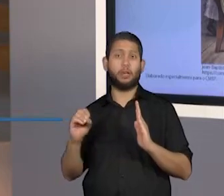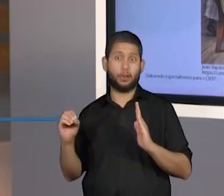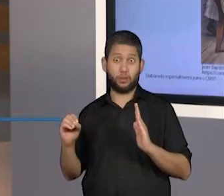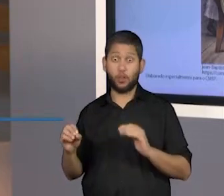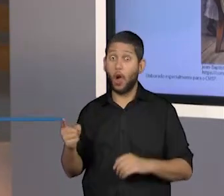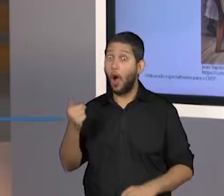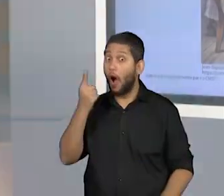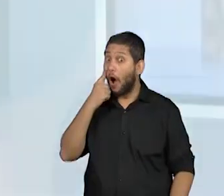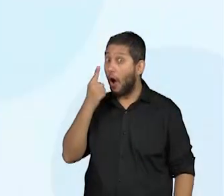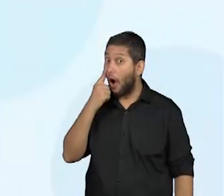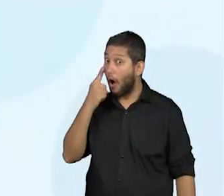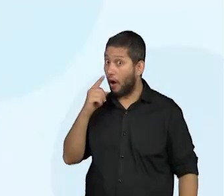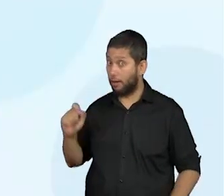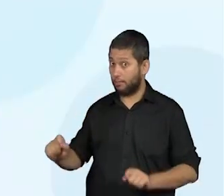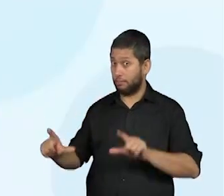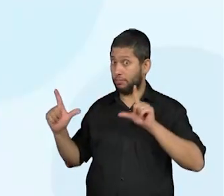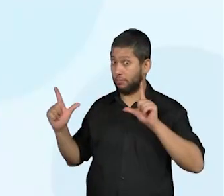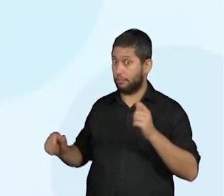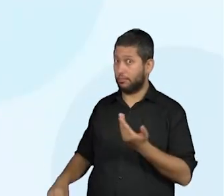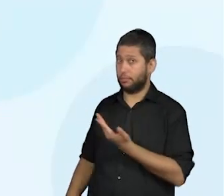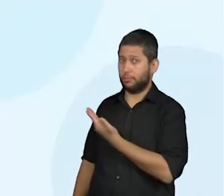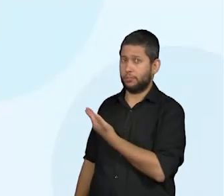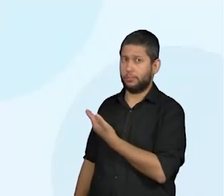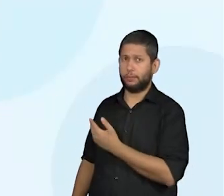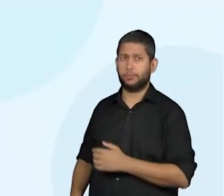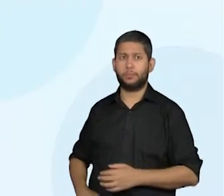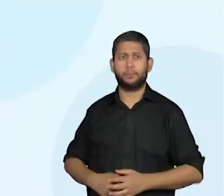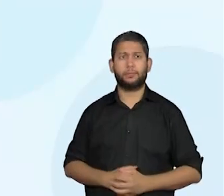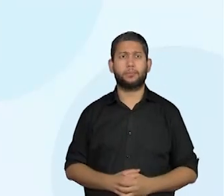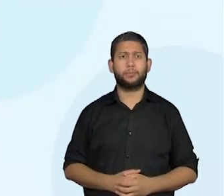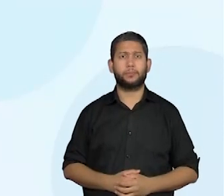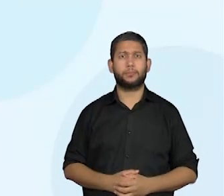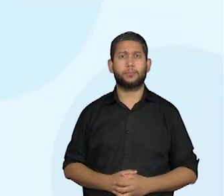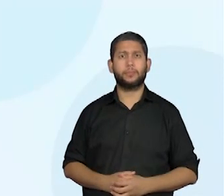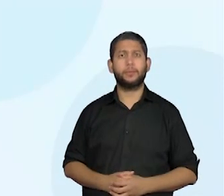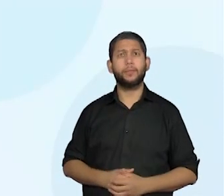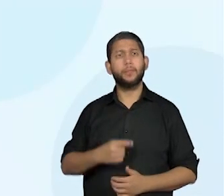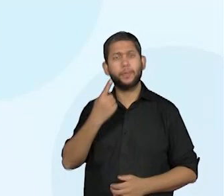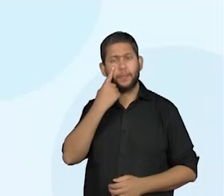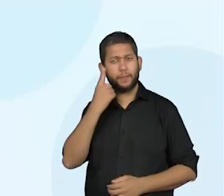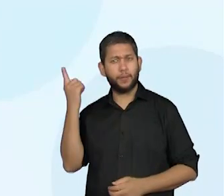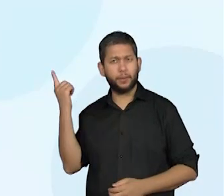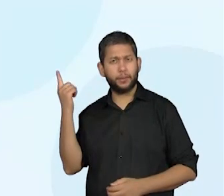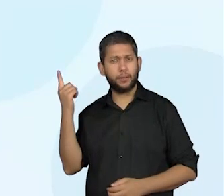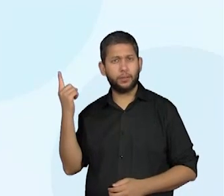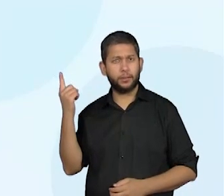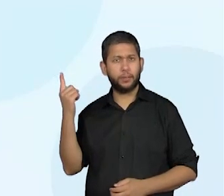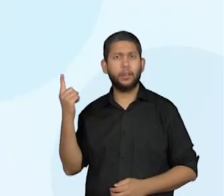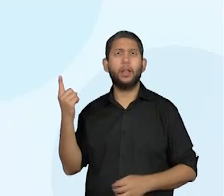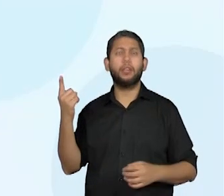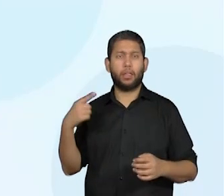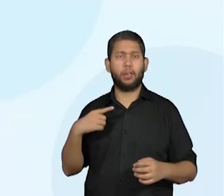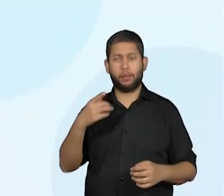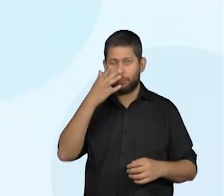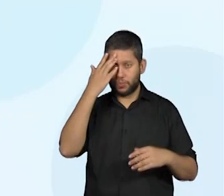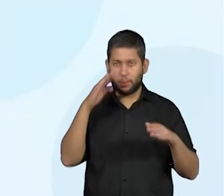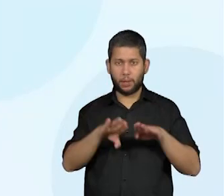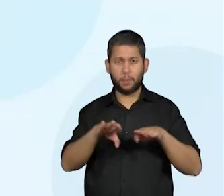olhada na tela mais uma vez, na imagem. Muito bem, a gente consegue ver aí uma imagem que